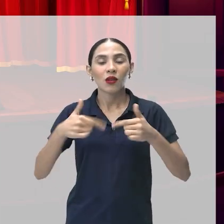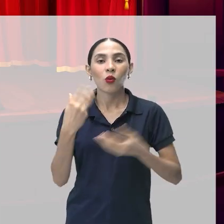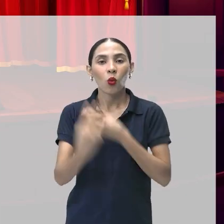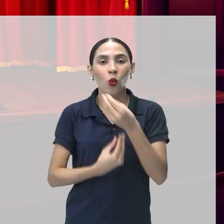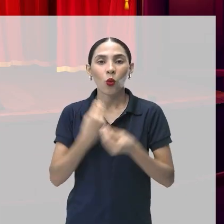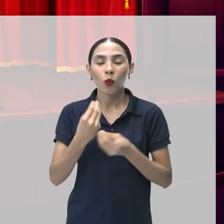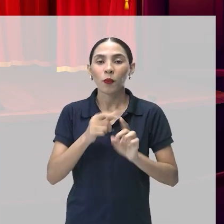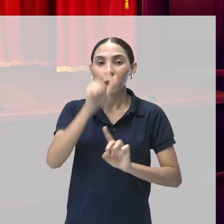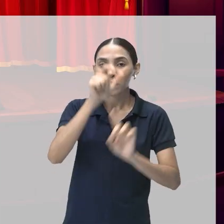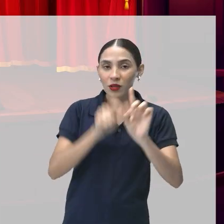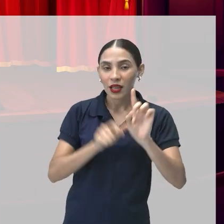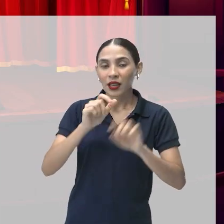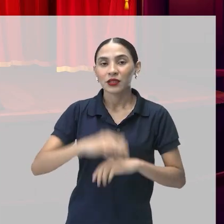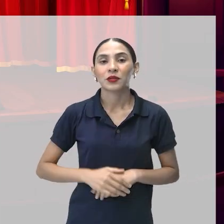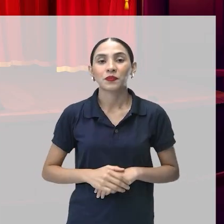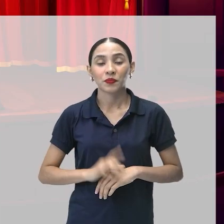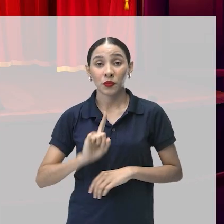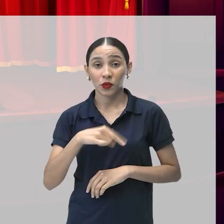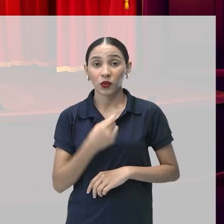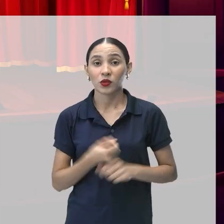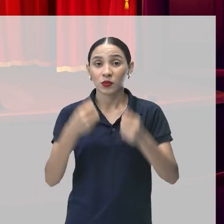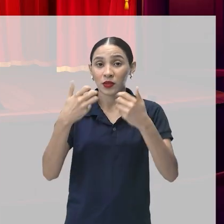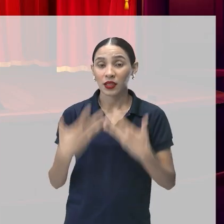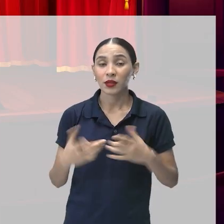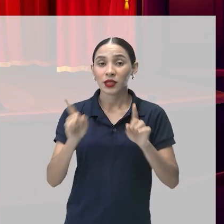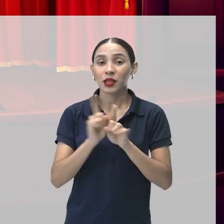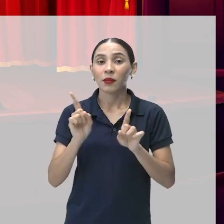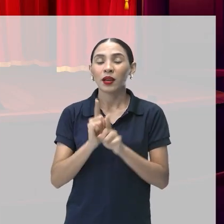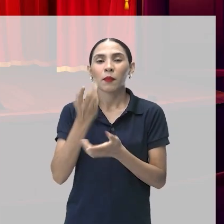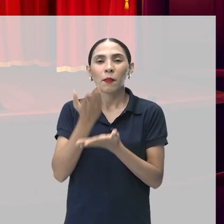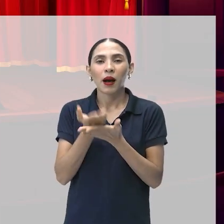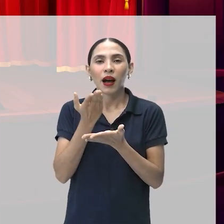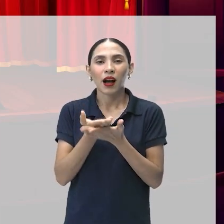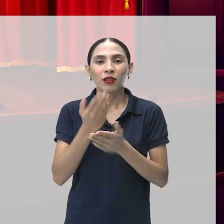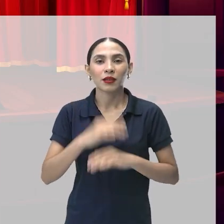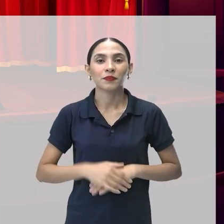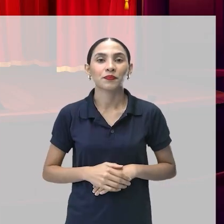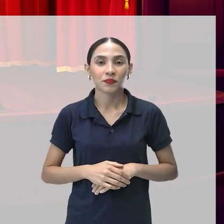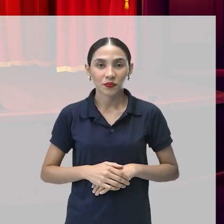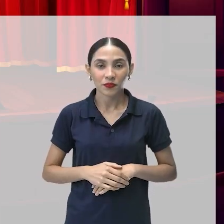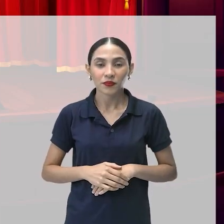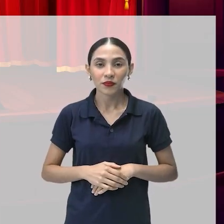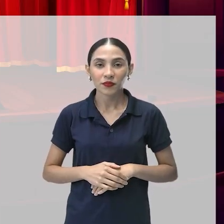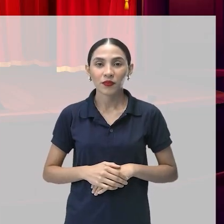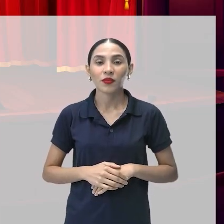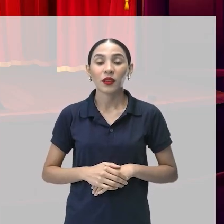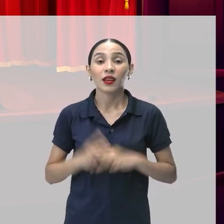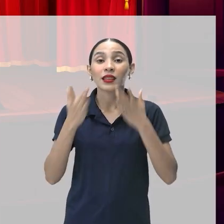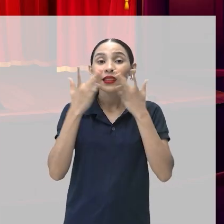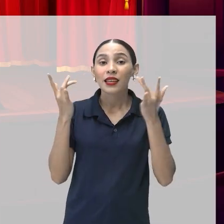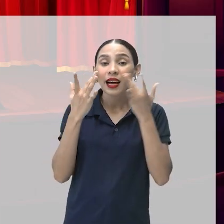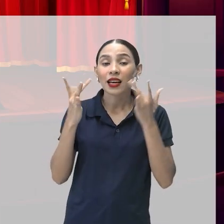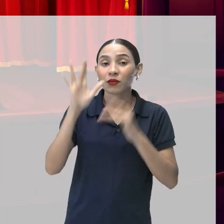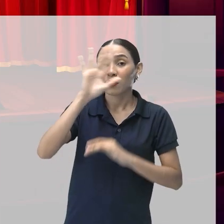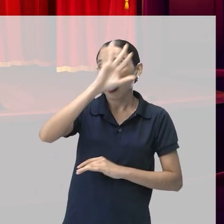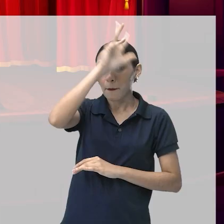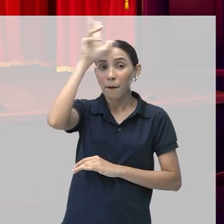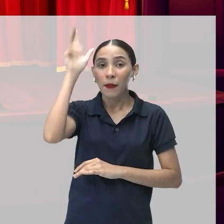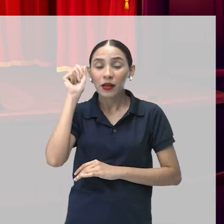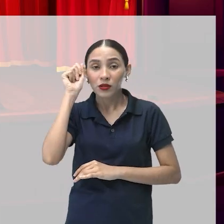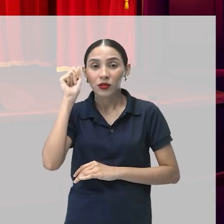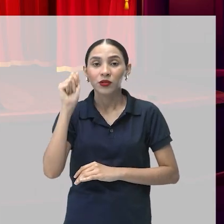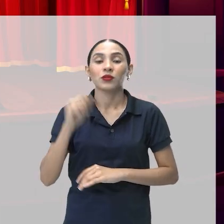por personagens. Nós falamos aí numa aula sobre o Teatro Amazonas, vocês